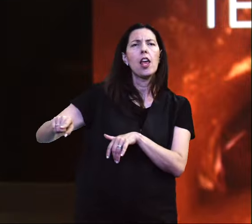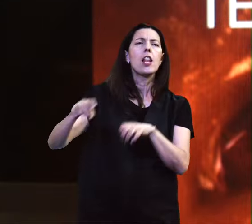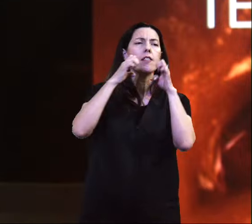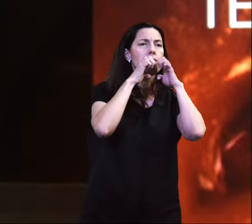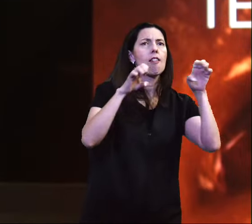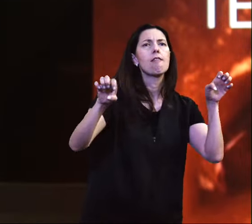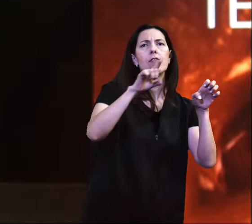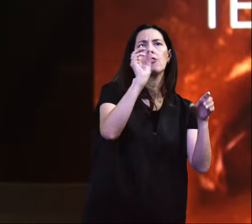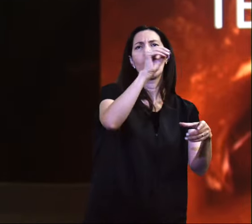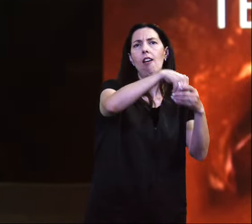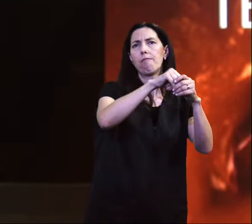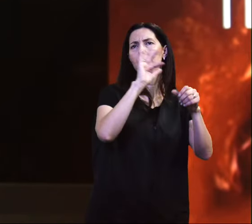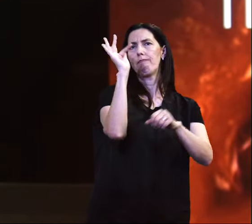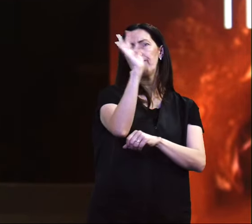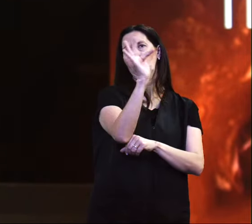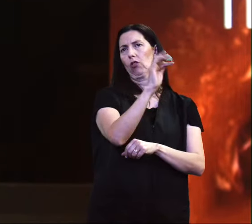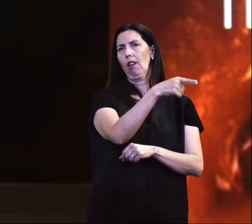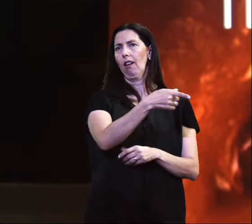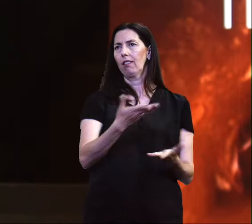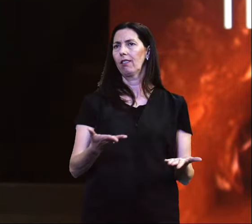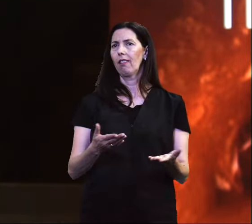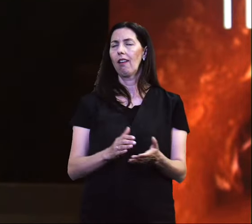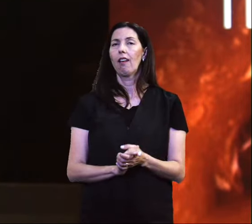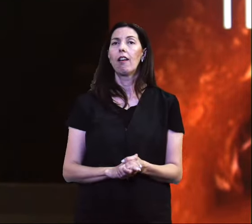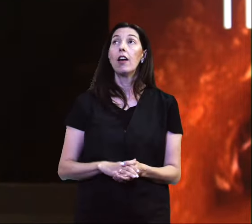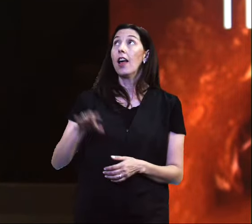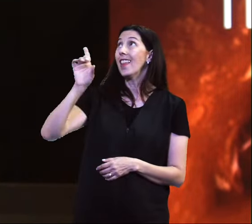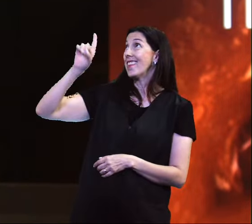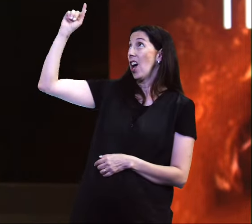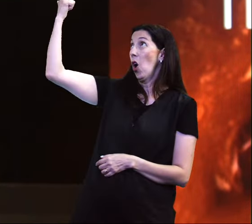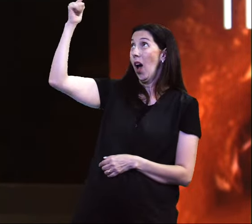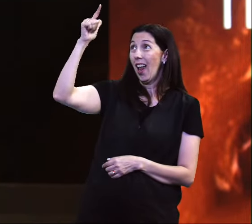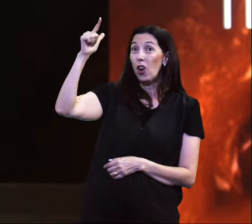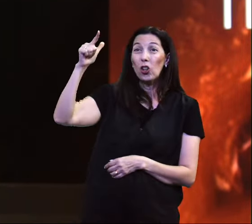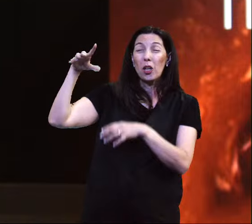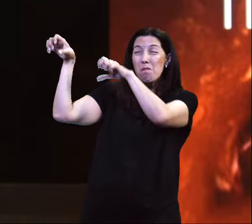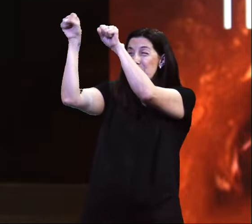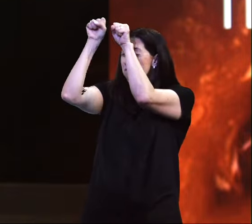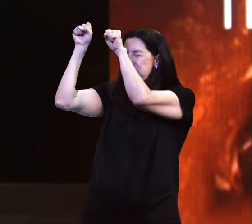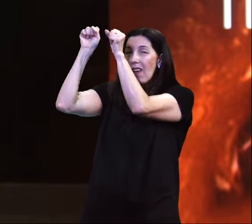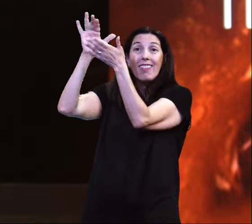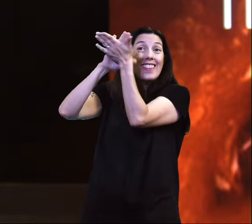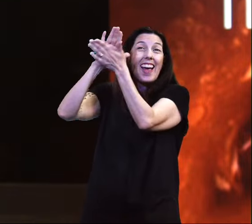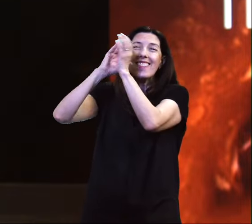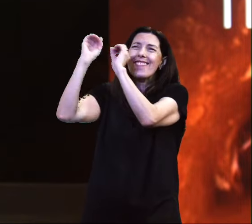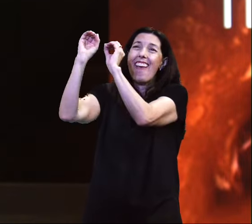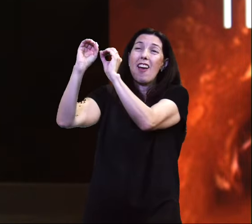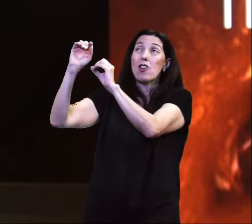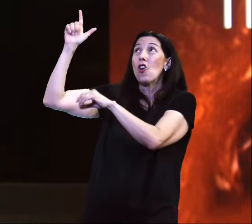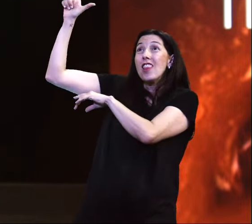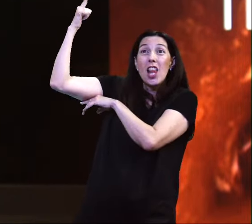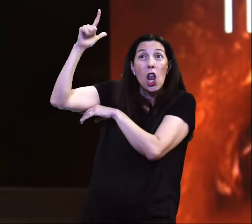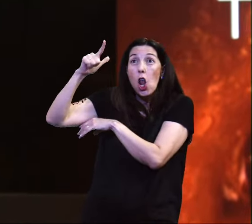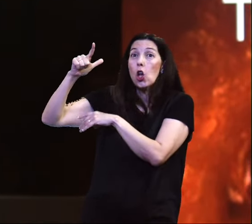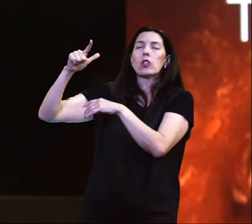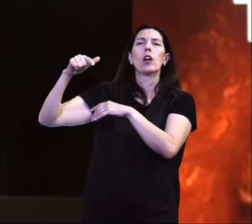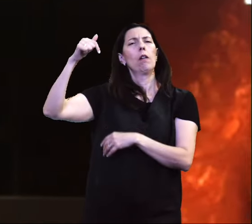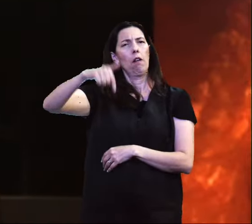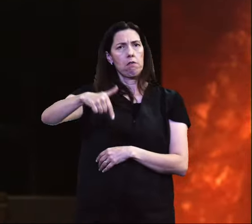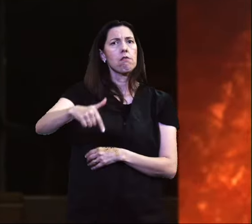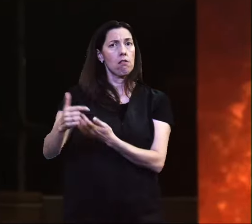do que as trevas. A Bíblia diz que Deus é luz e nele não há trevas alguma. Sabe o que nós estamos fazendo aqui nessa